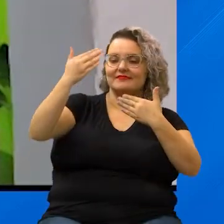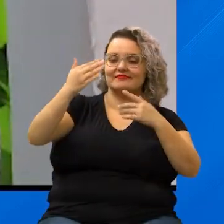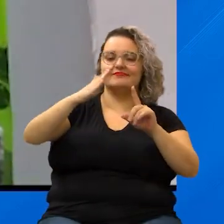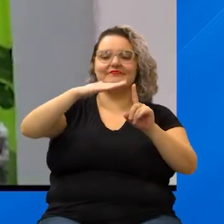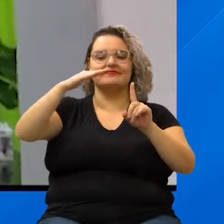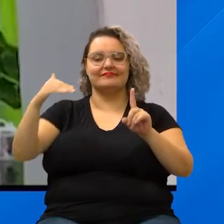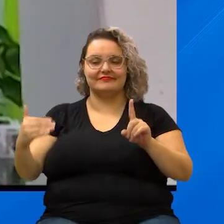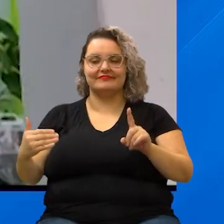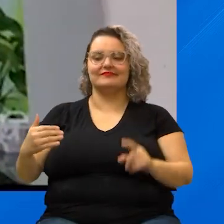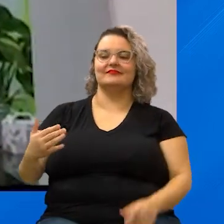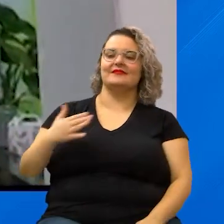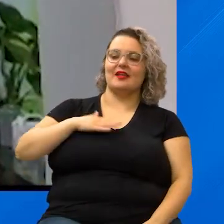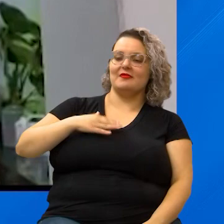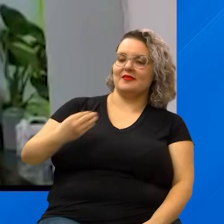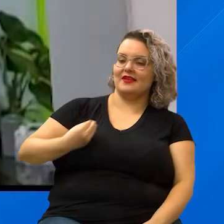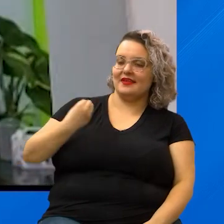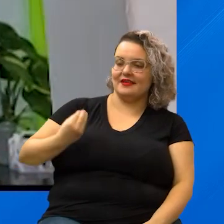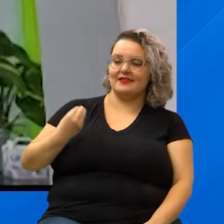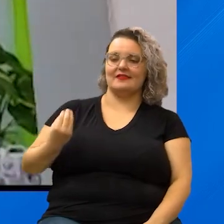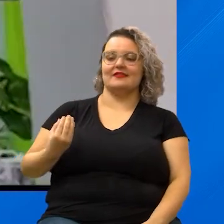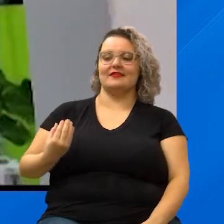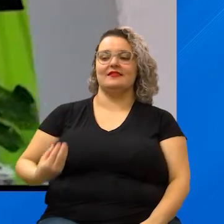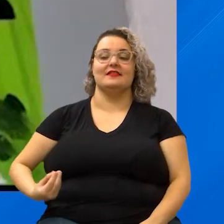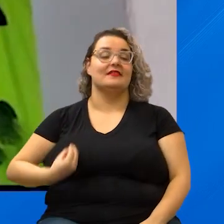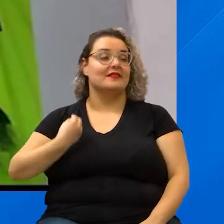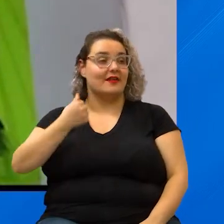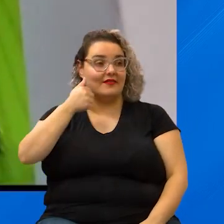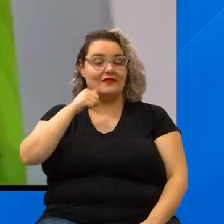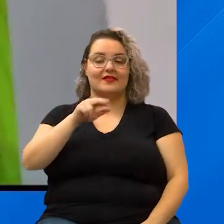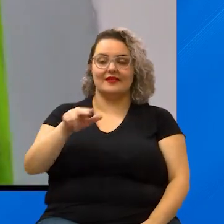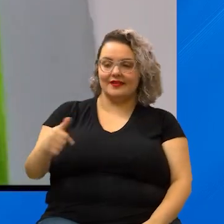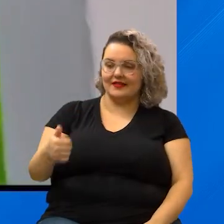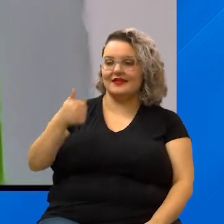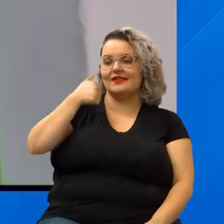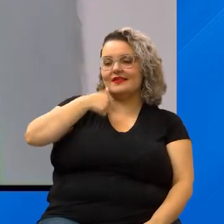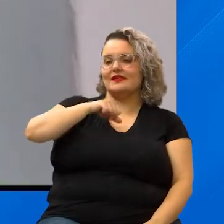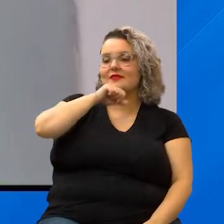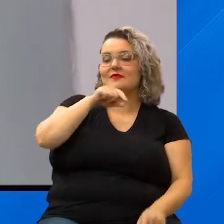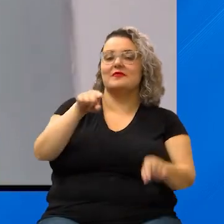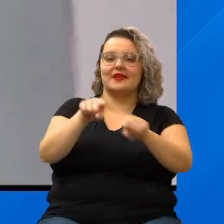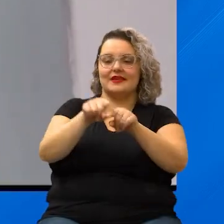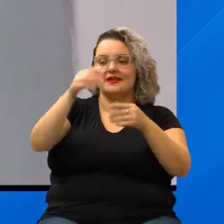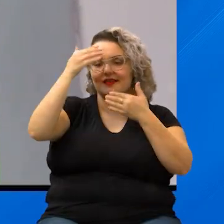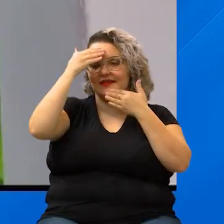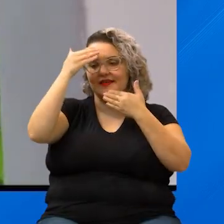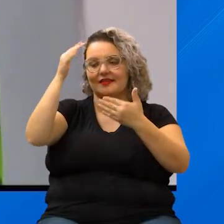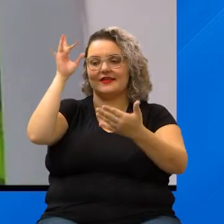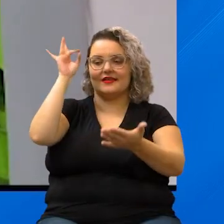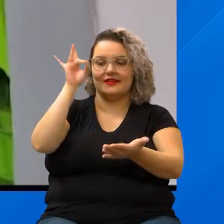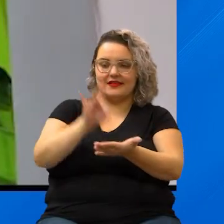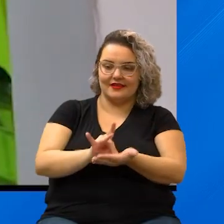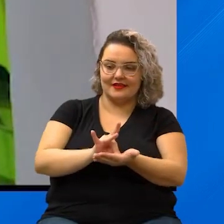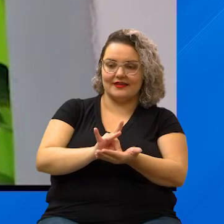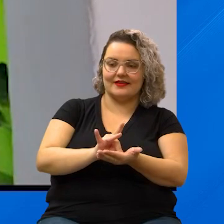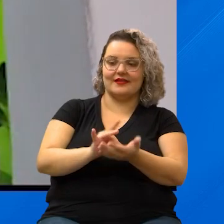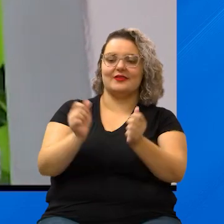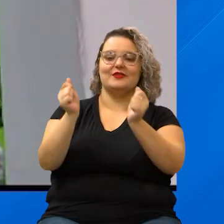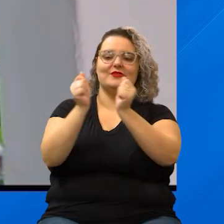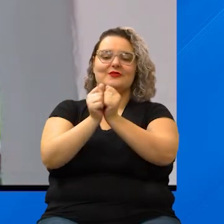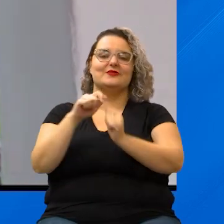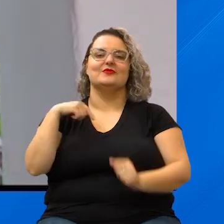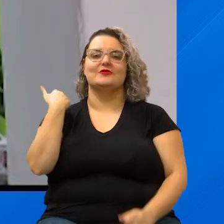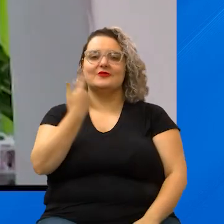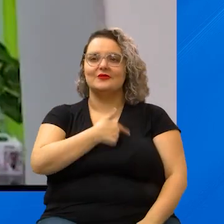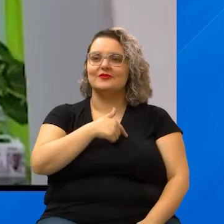agradecer e destacar o quão importante você é na minha vida, o quão importante é na vida da minha irmã e na da minha mãe. Muito obrigado mesmo